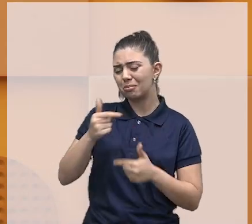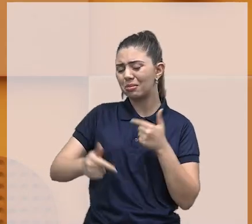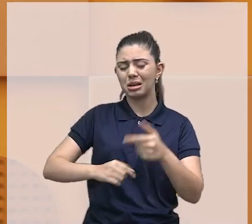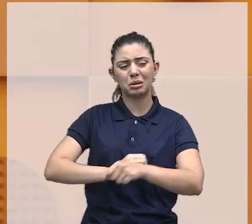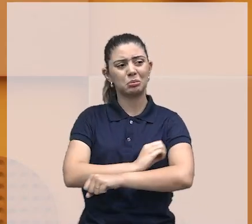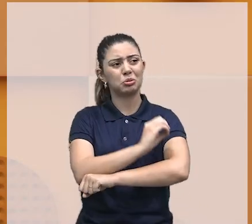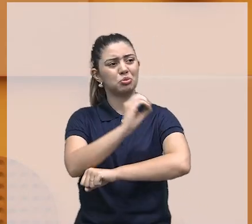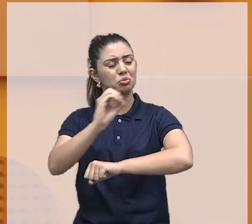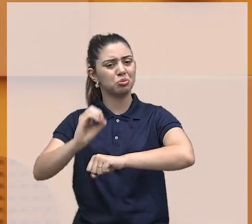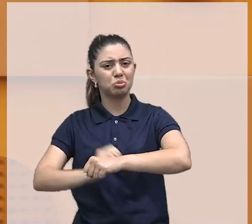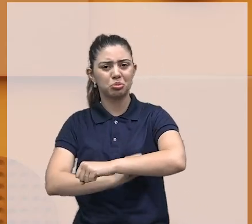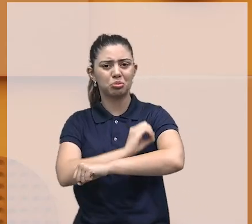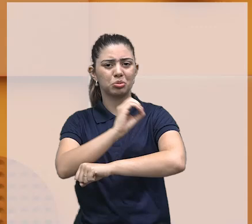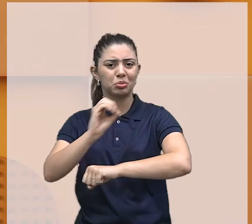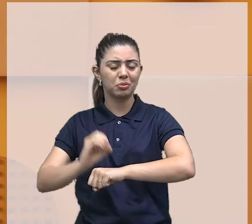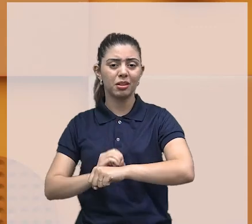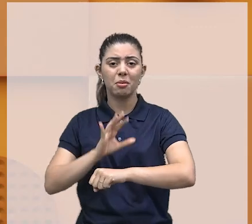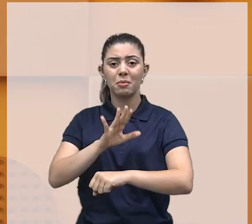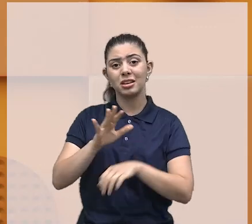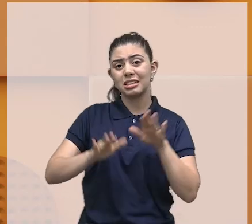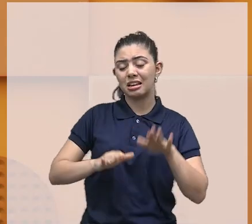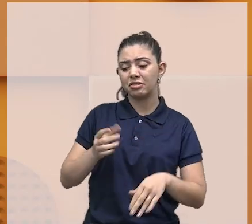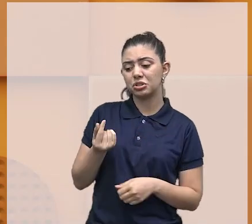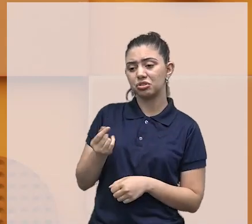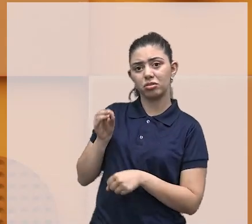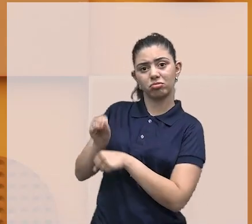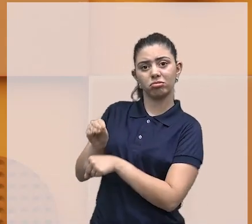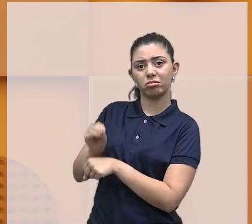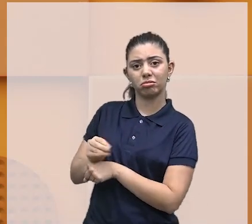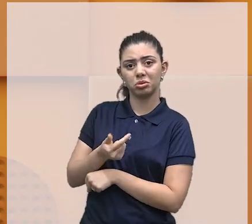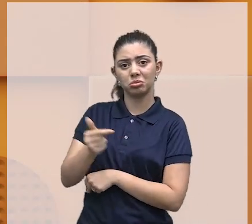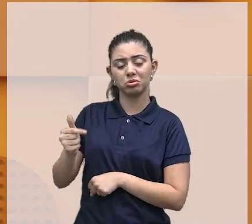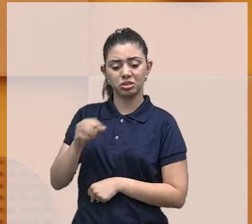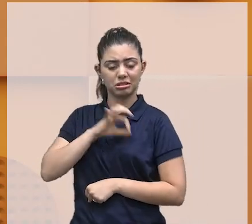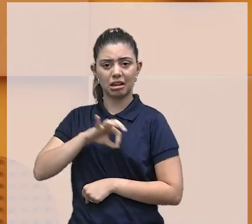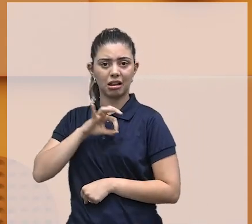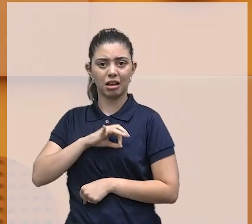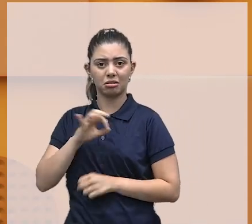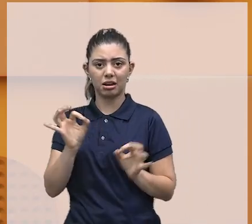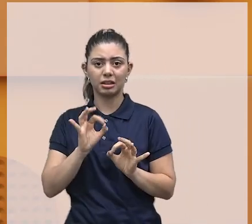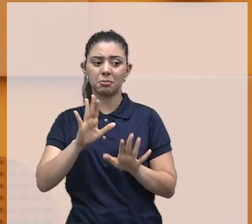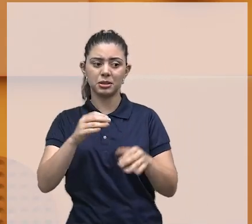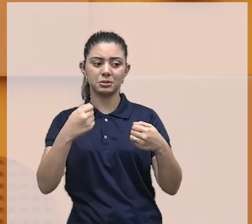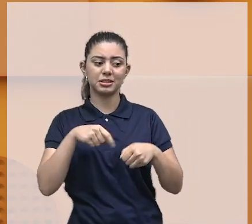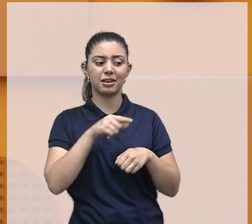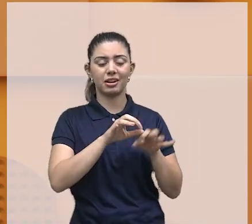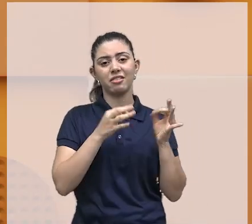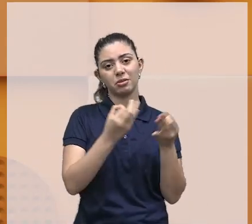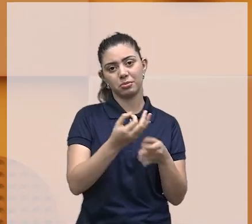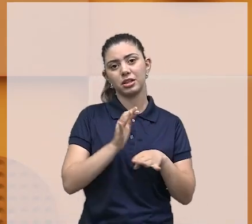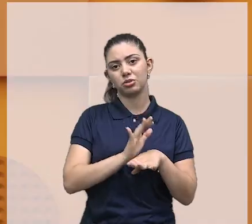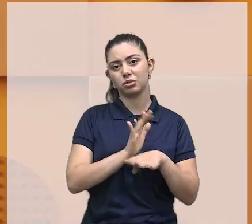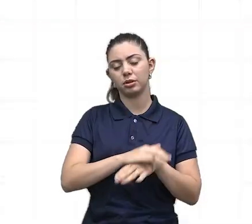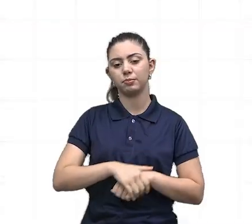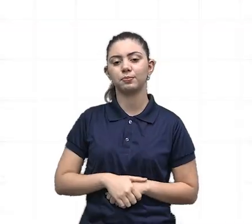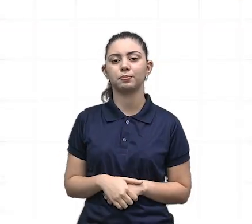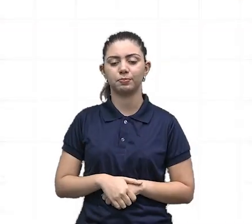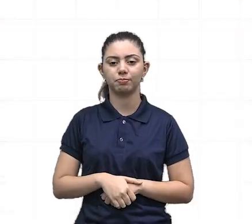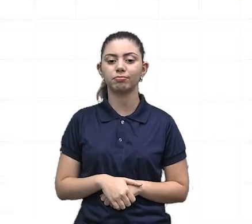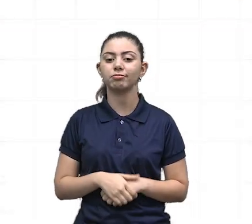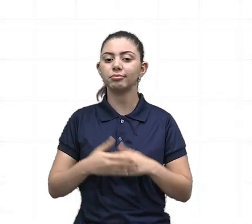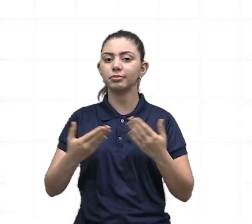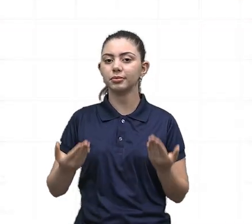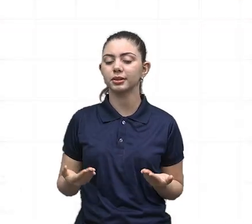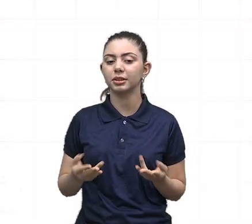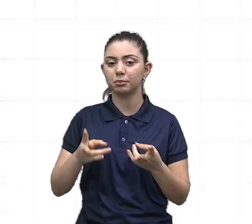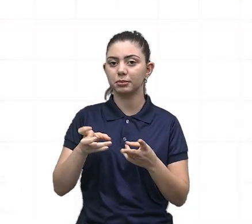e muitas vezes nem recebiam, teoricamente, um salário, mas precisava ali estar ajudando, então, a família, tá certo? Então, essa